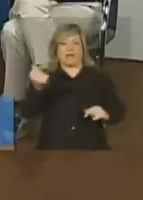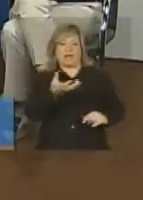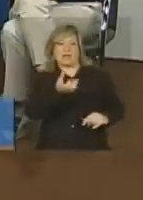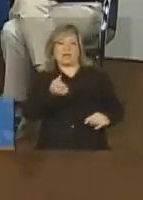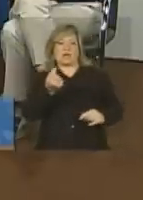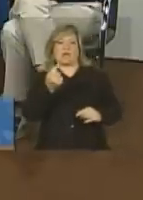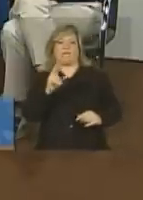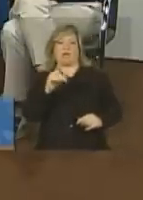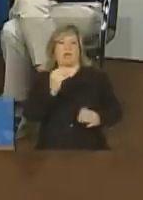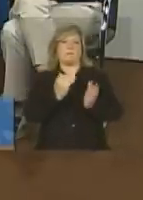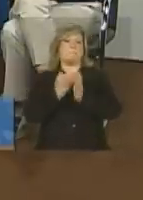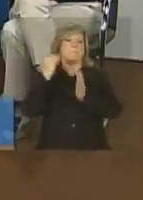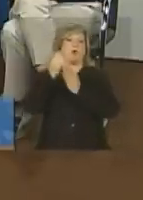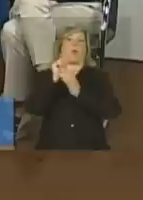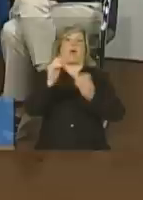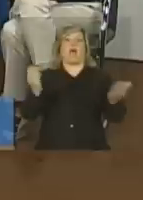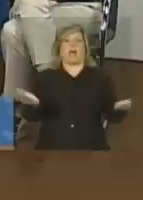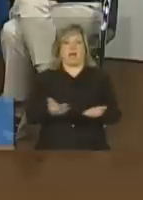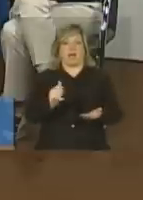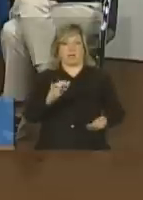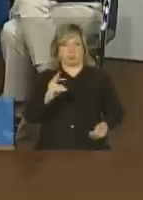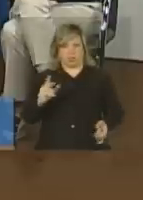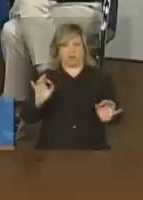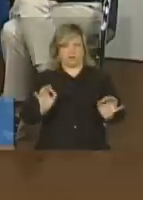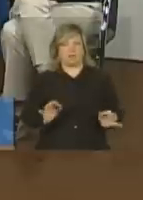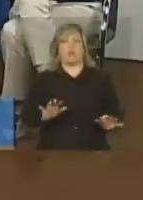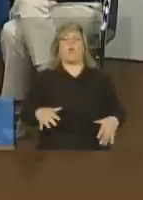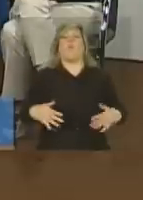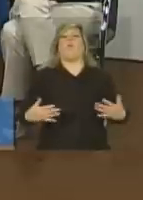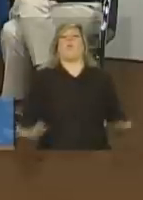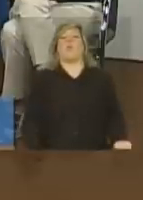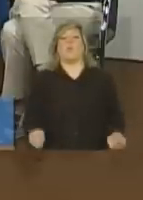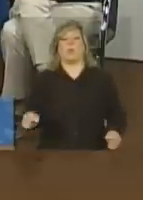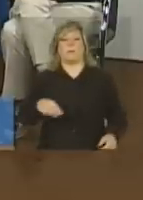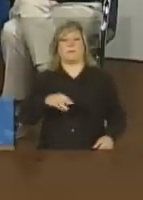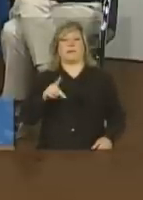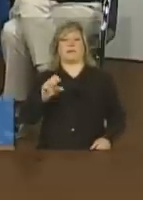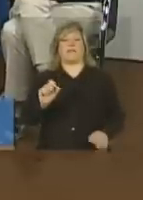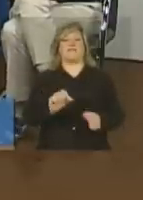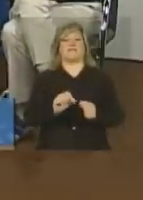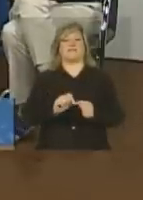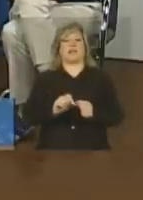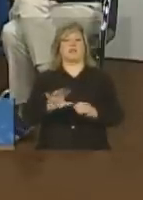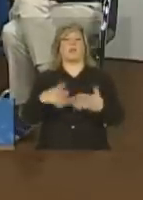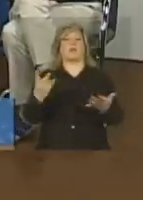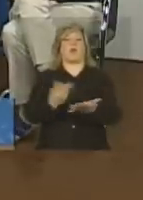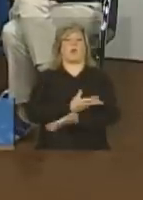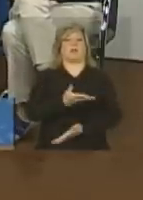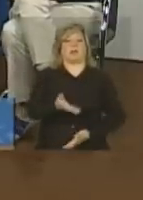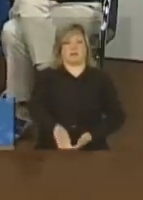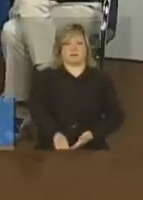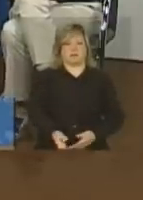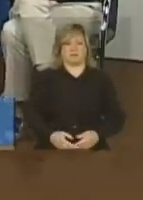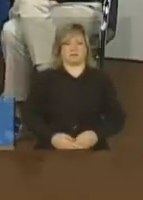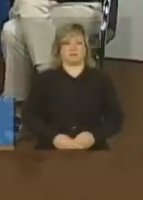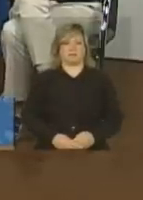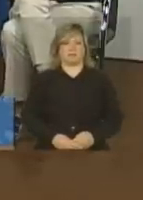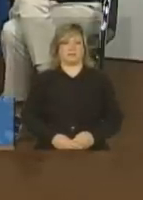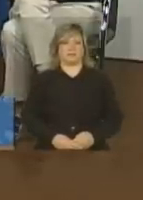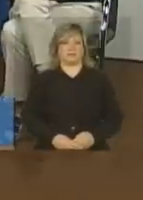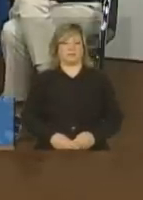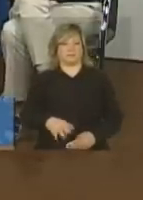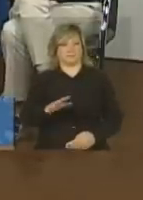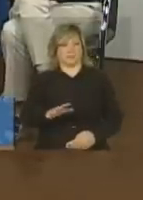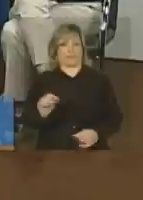um valor maior do que o atual que ele venha recebendo. Qual que é a atuação do MDS nesse caso? A partir do momento que ele interfere, que interferência é essa?